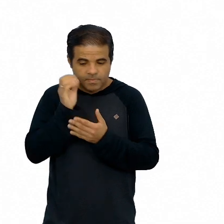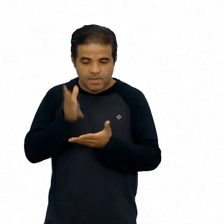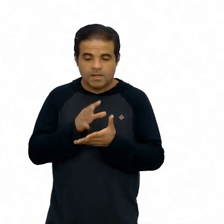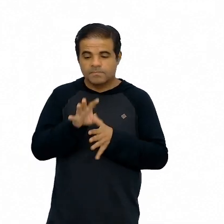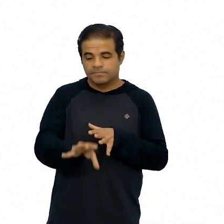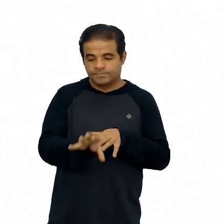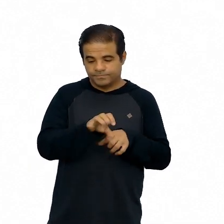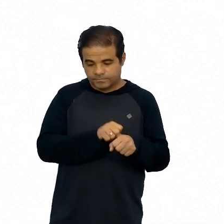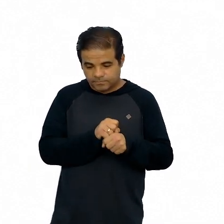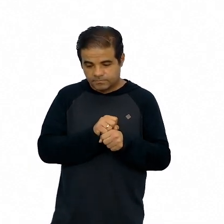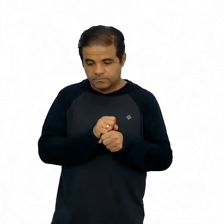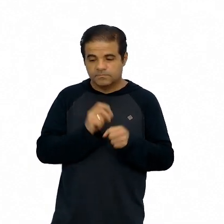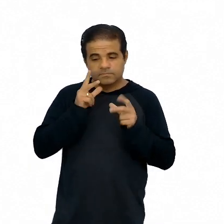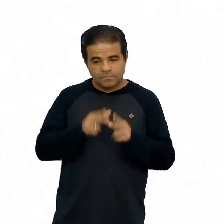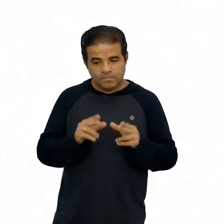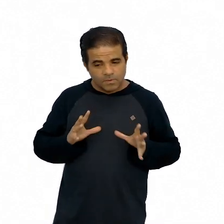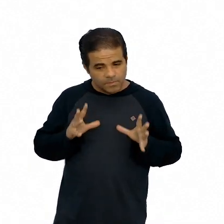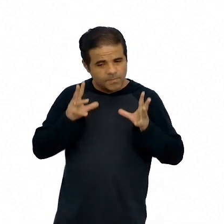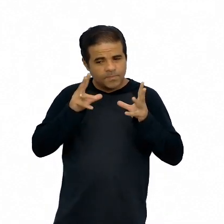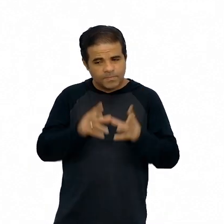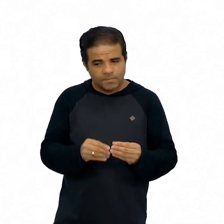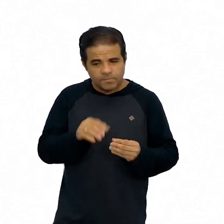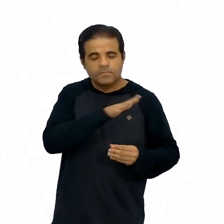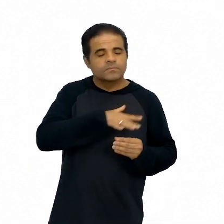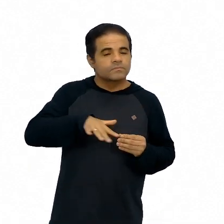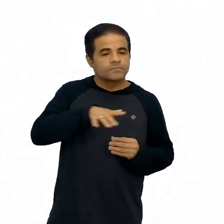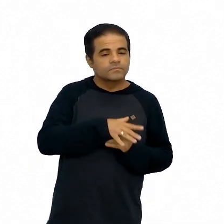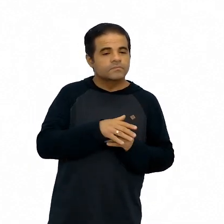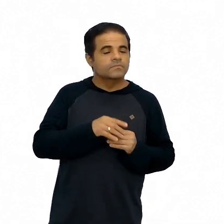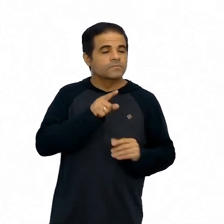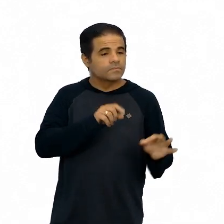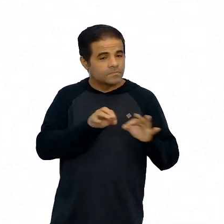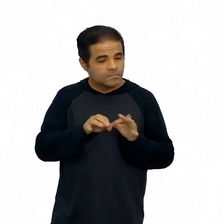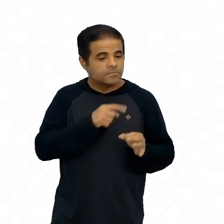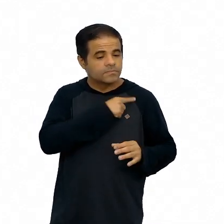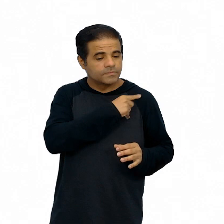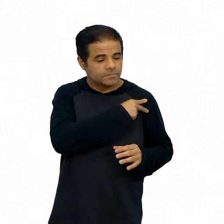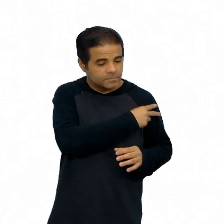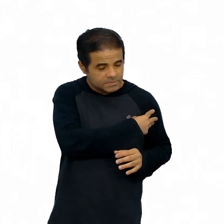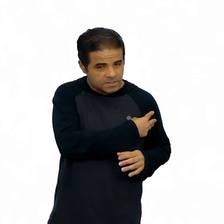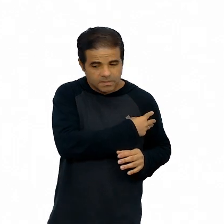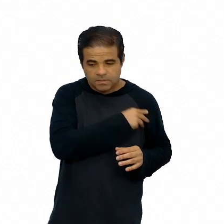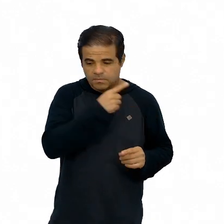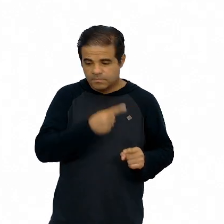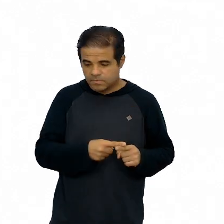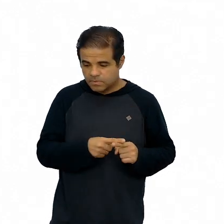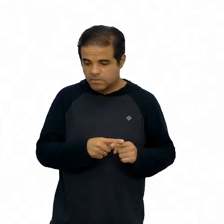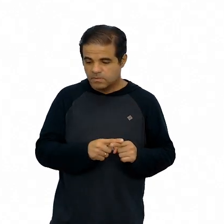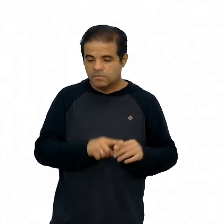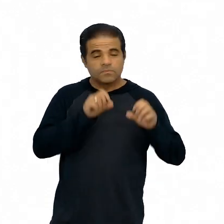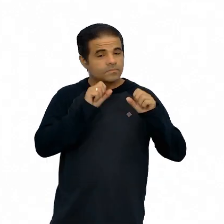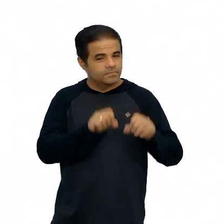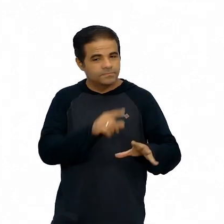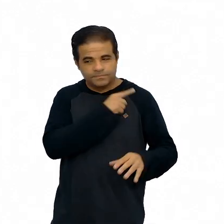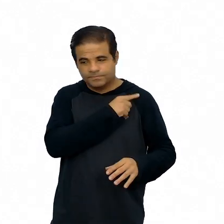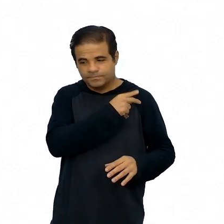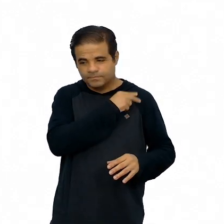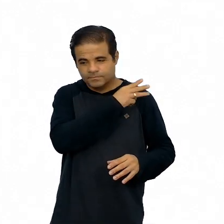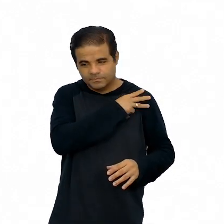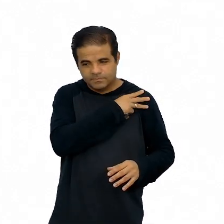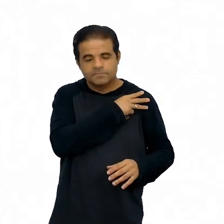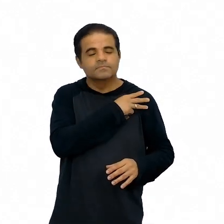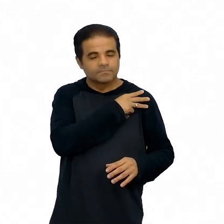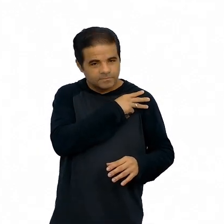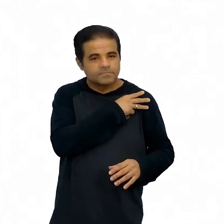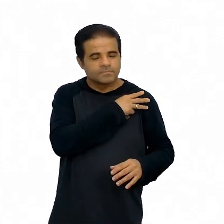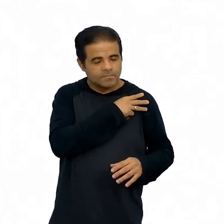mais igual para todo. Quando eu falo todo mundo, eu estou falando de série, tá, gente? Porque o ensino médio são 3